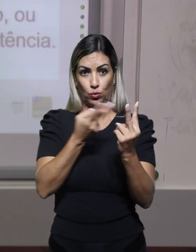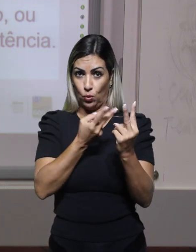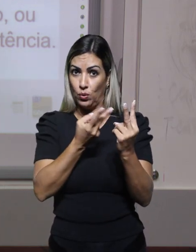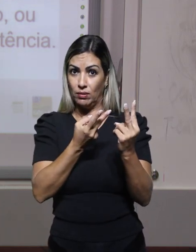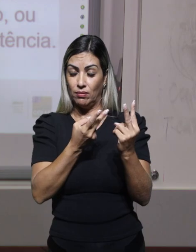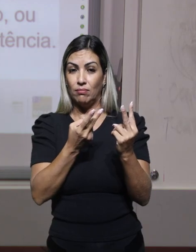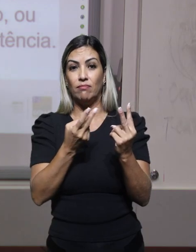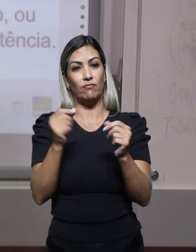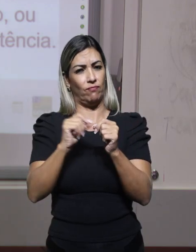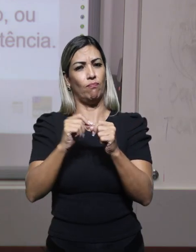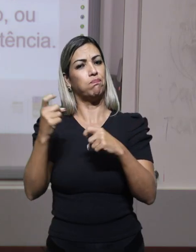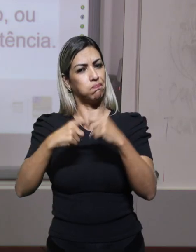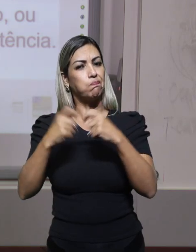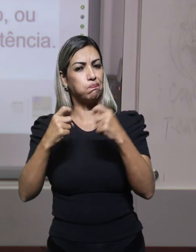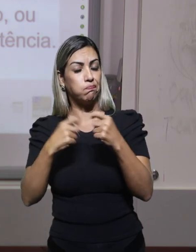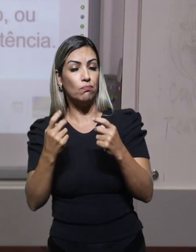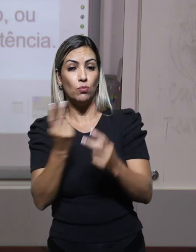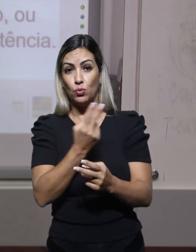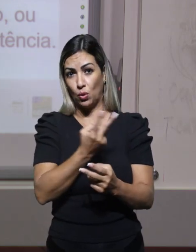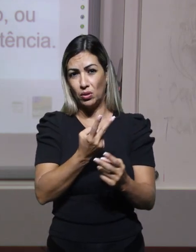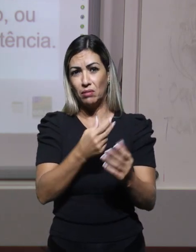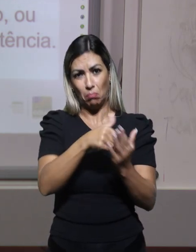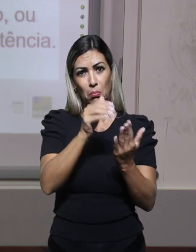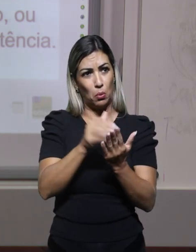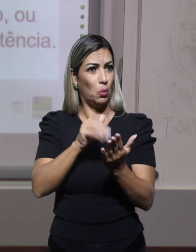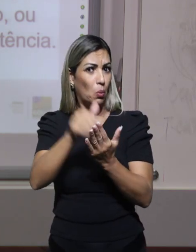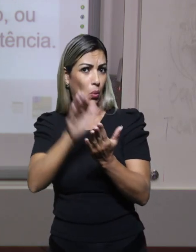ali 2 menores praticando um ato infracional com outro?